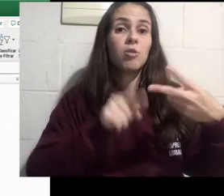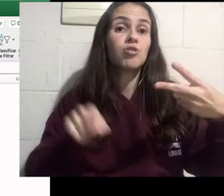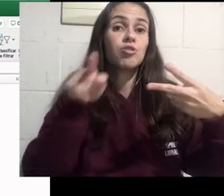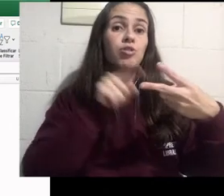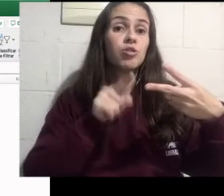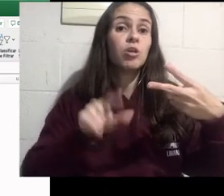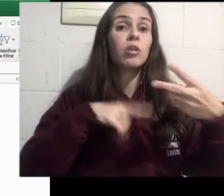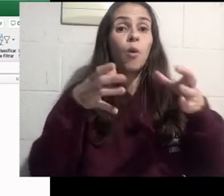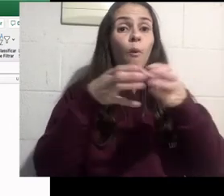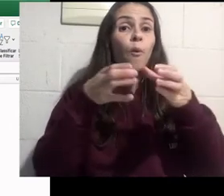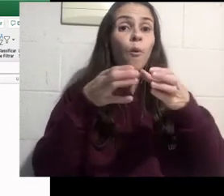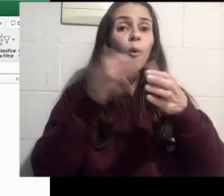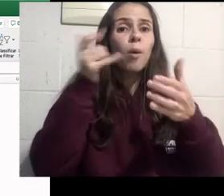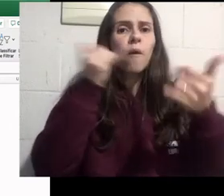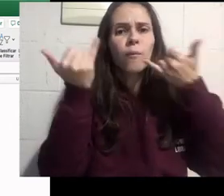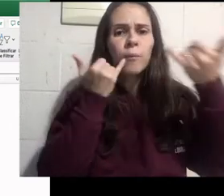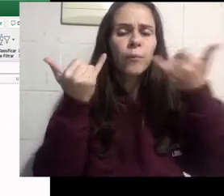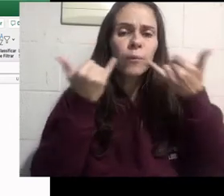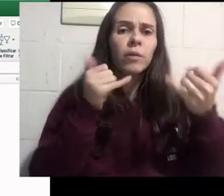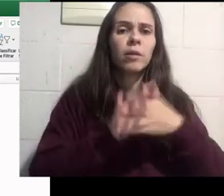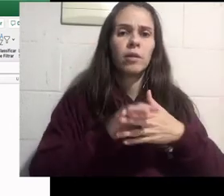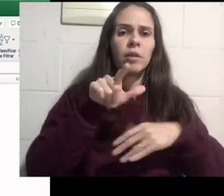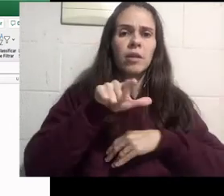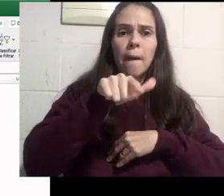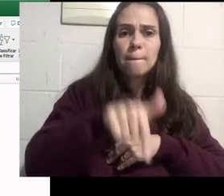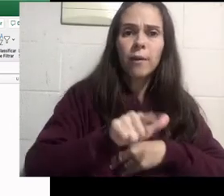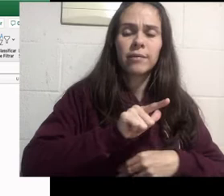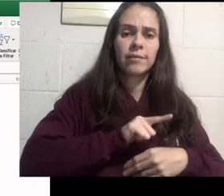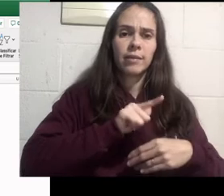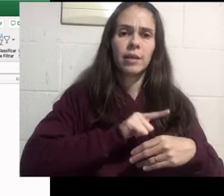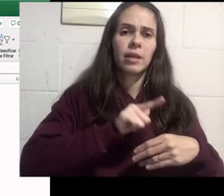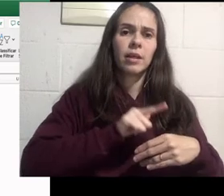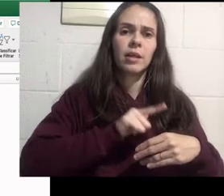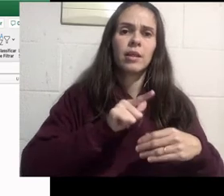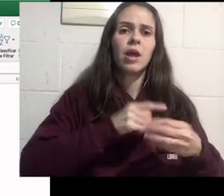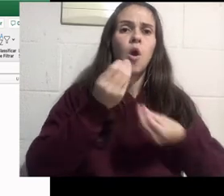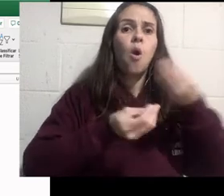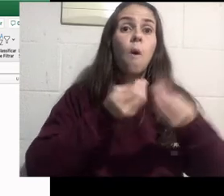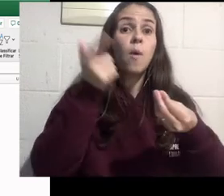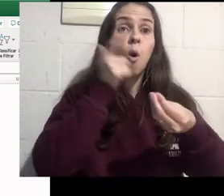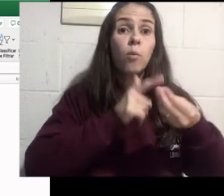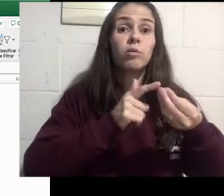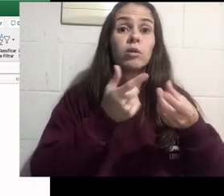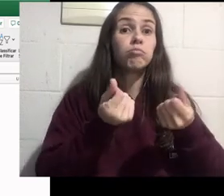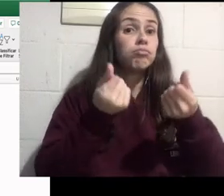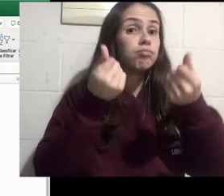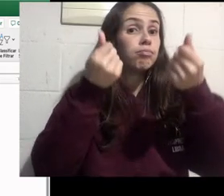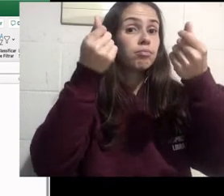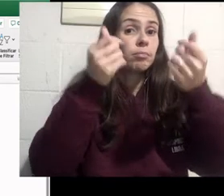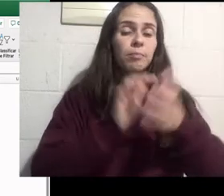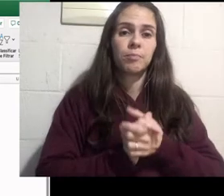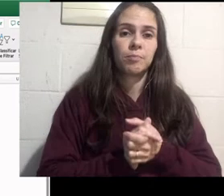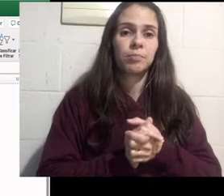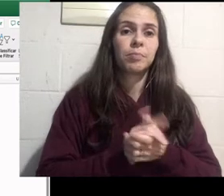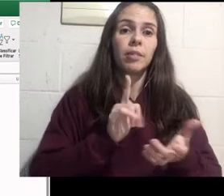conjunto de elementos aqui a serem definidos. Depois nós temos a parte da captação dos recursos, né, a fonte de